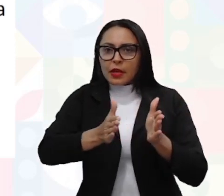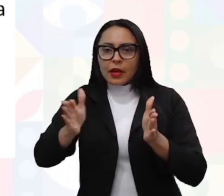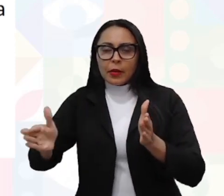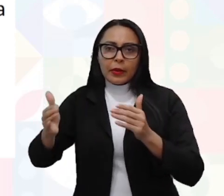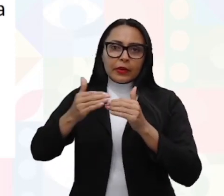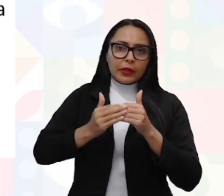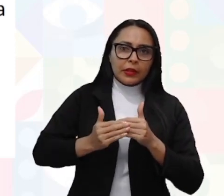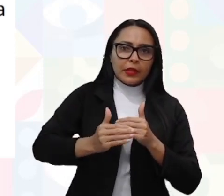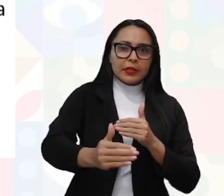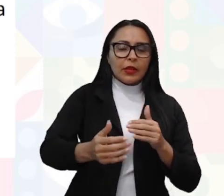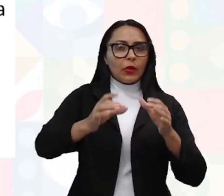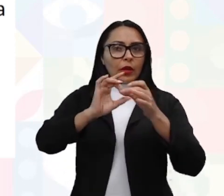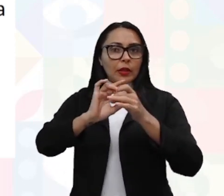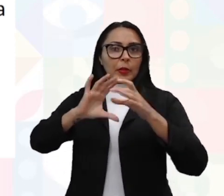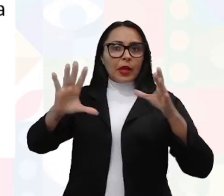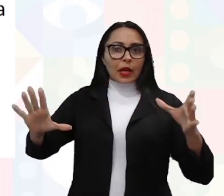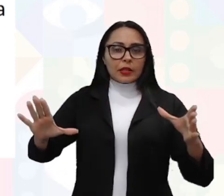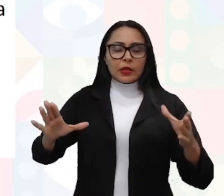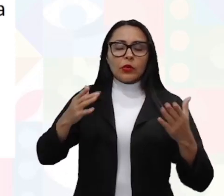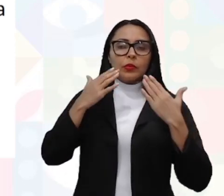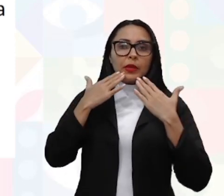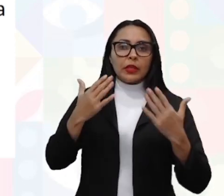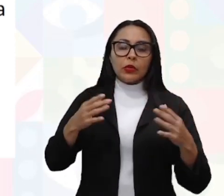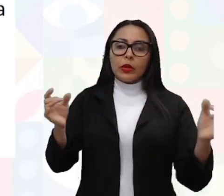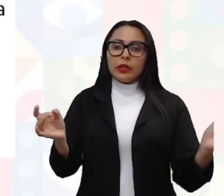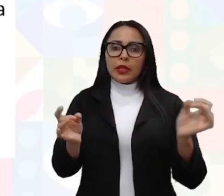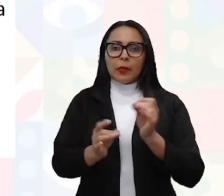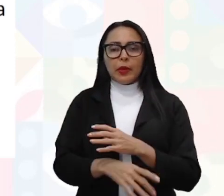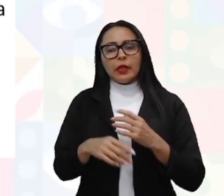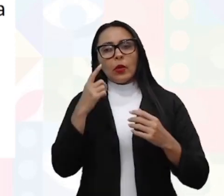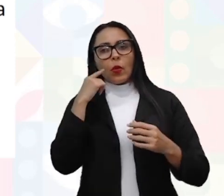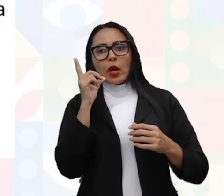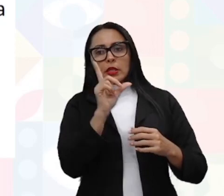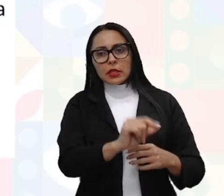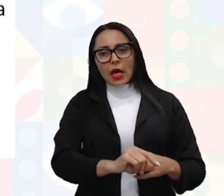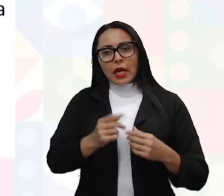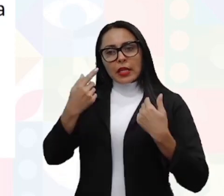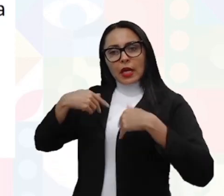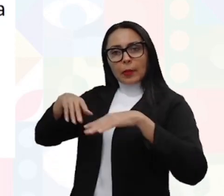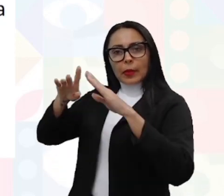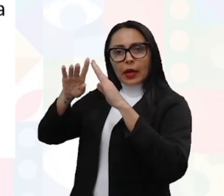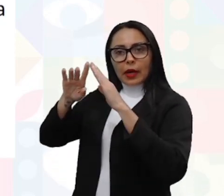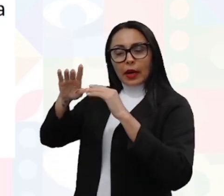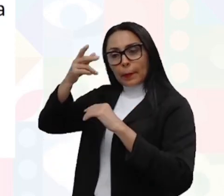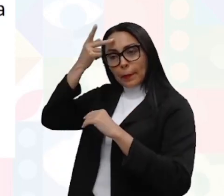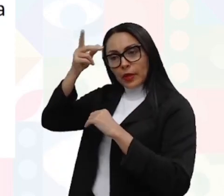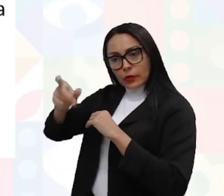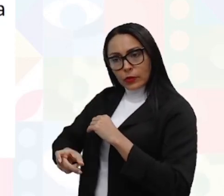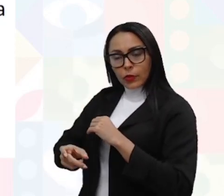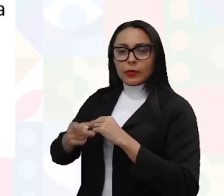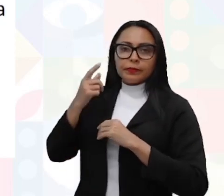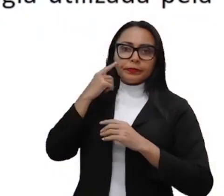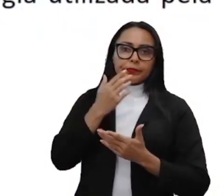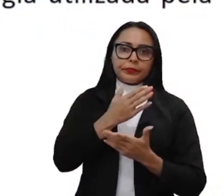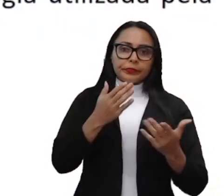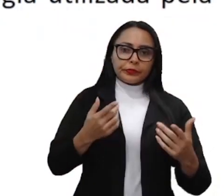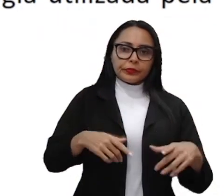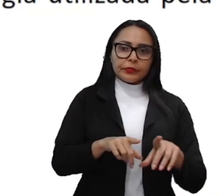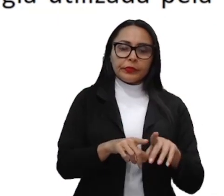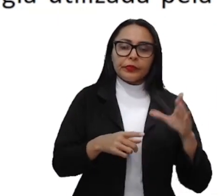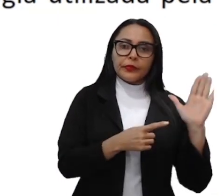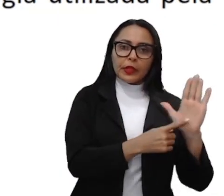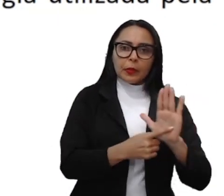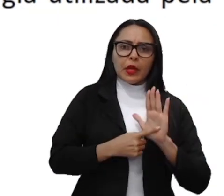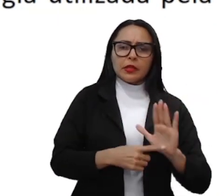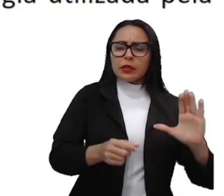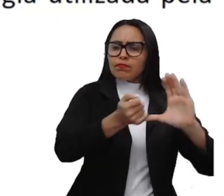inicia com a liberação do pedido e termina com a saída para o consumidor final. A atividade de expedição apresenta